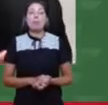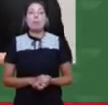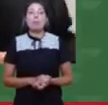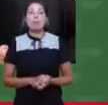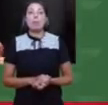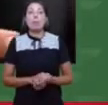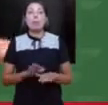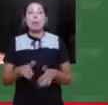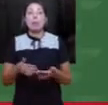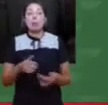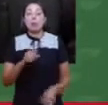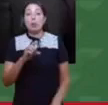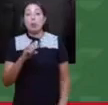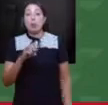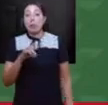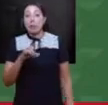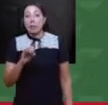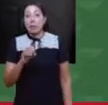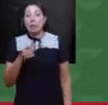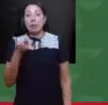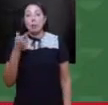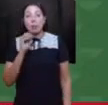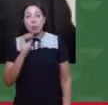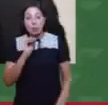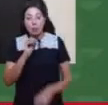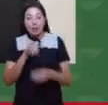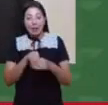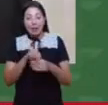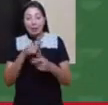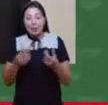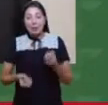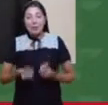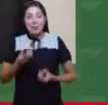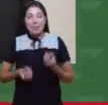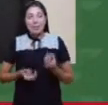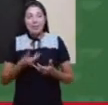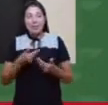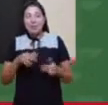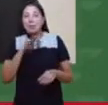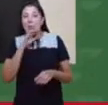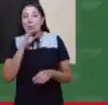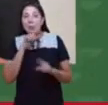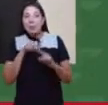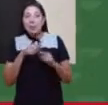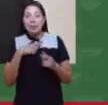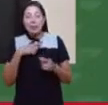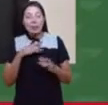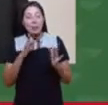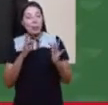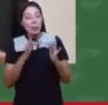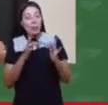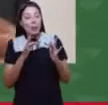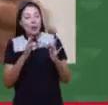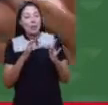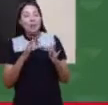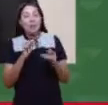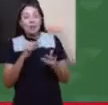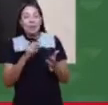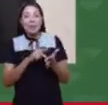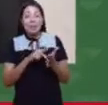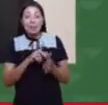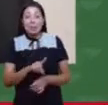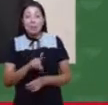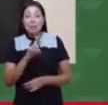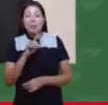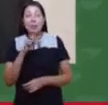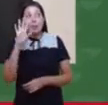O Daí conseguiu colocar a poesia num tema bem ruim. Então, para não perder esse contato, eu quero dar primeiro